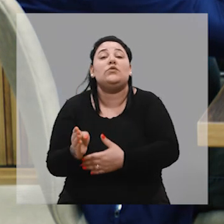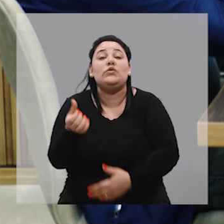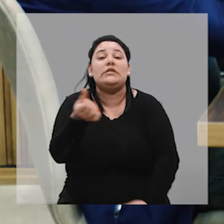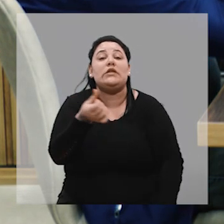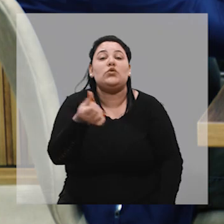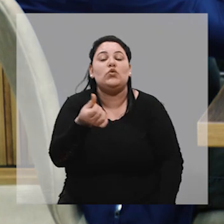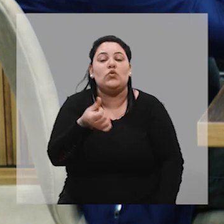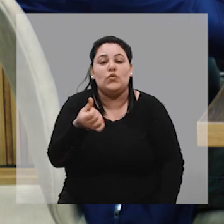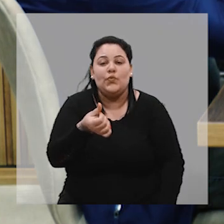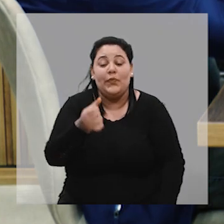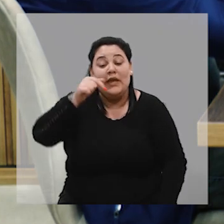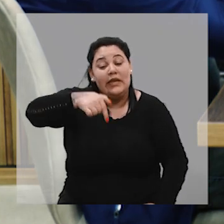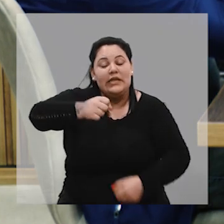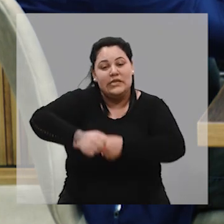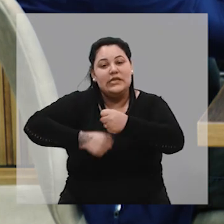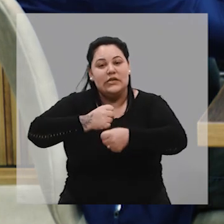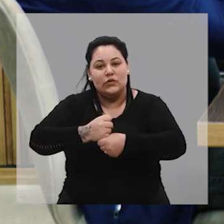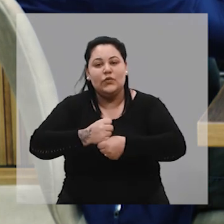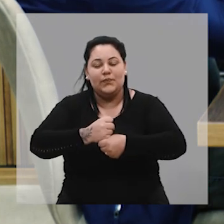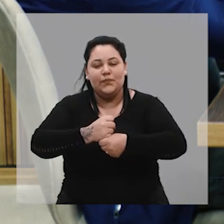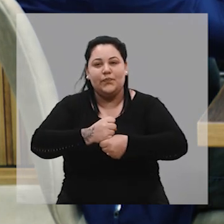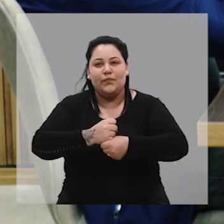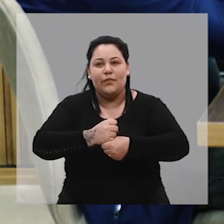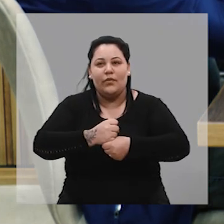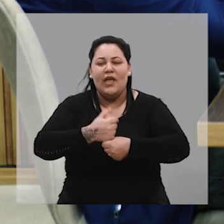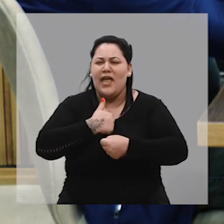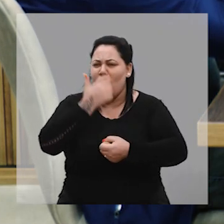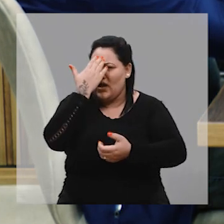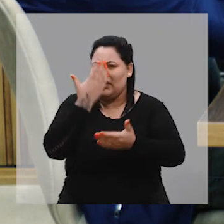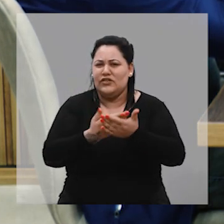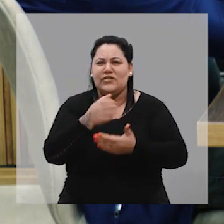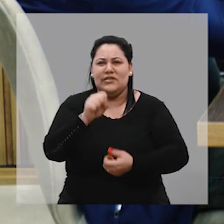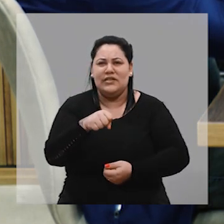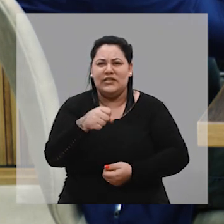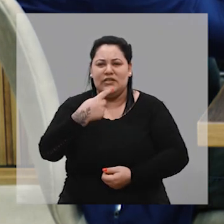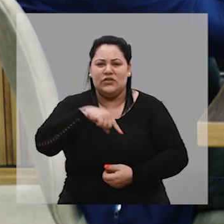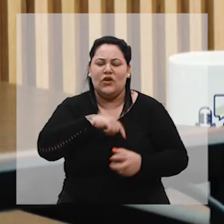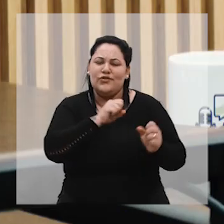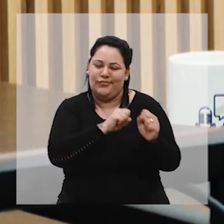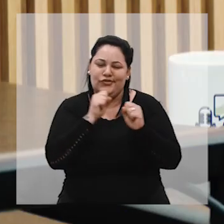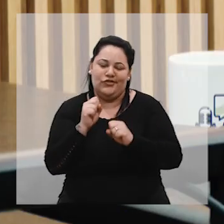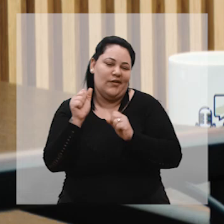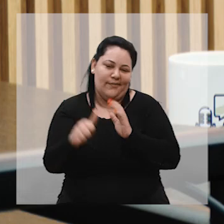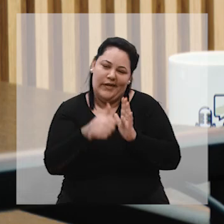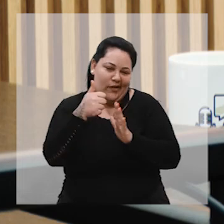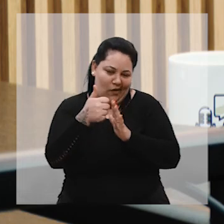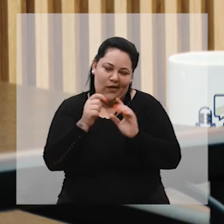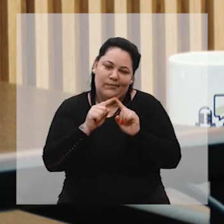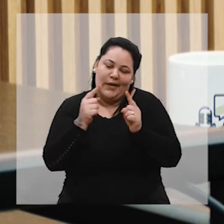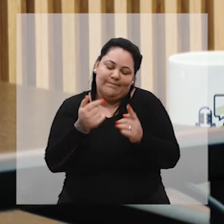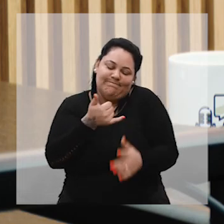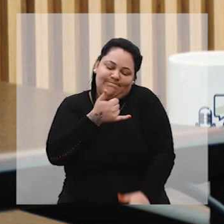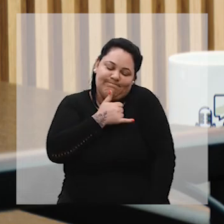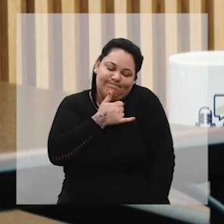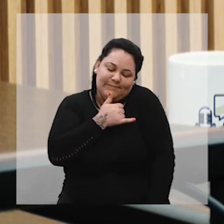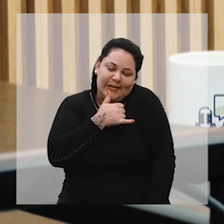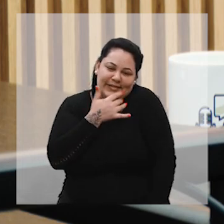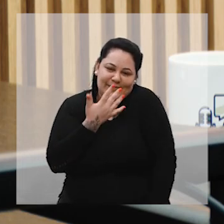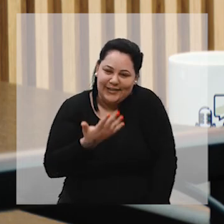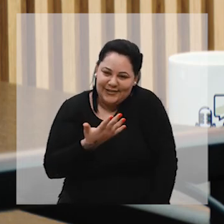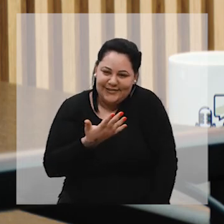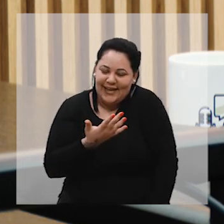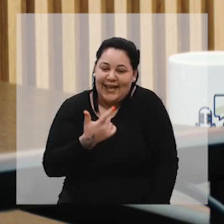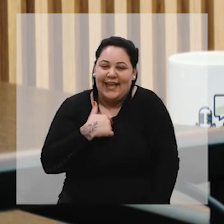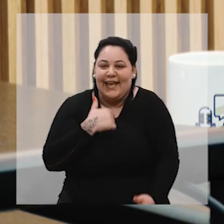em sexto, cara. Em sexto. E nesse ano, eu acredito que a gente podia ir melhor, cara, mas